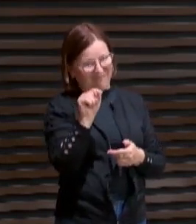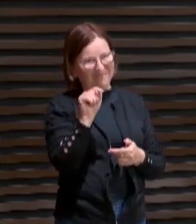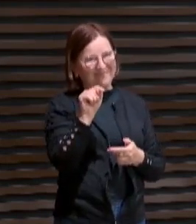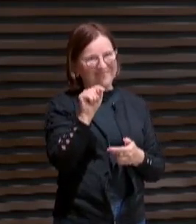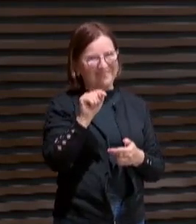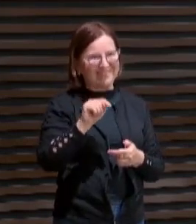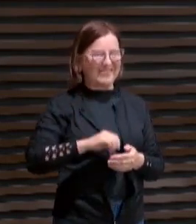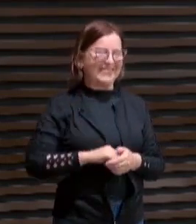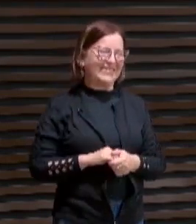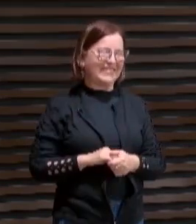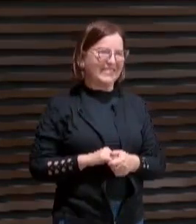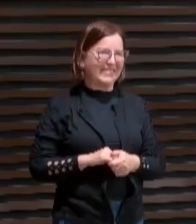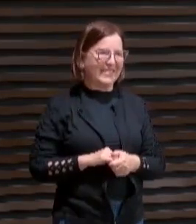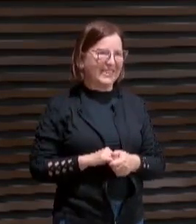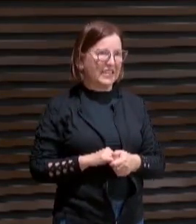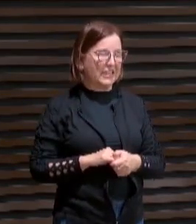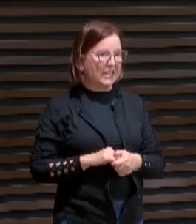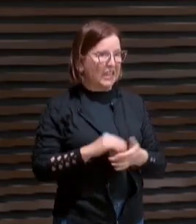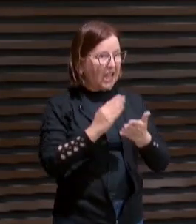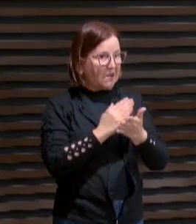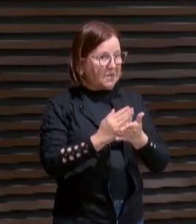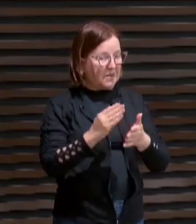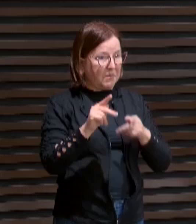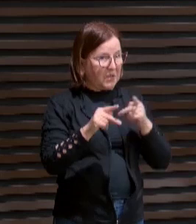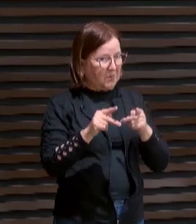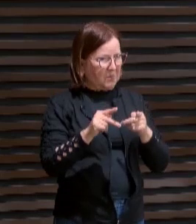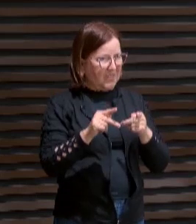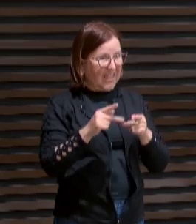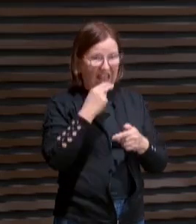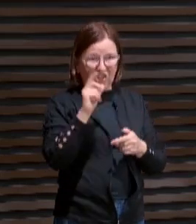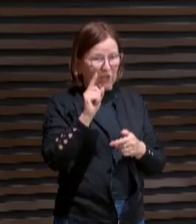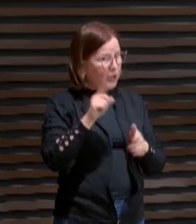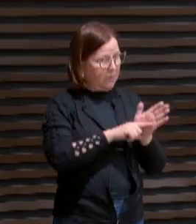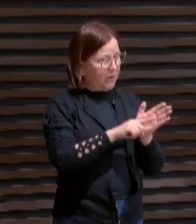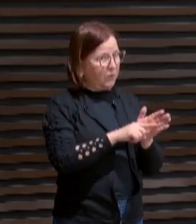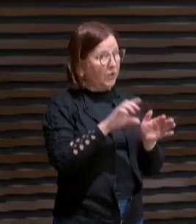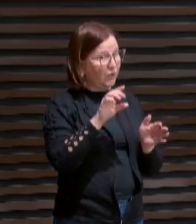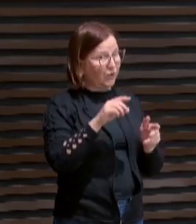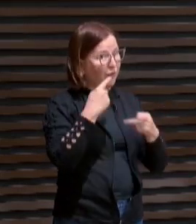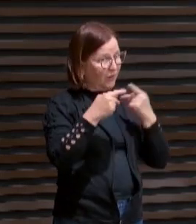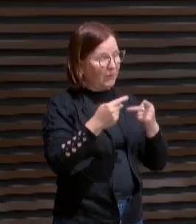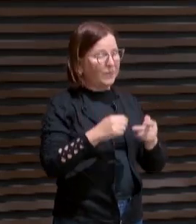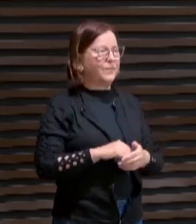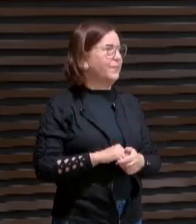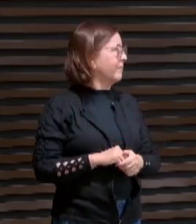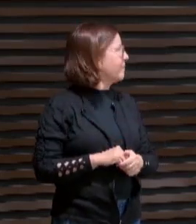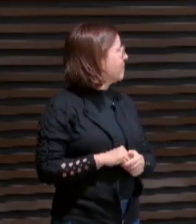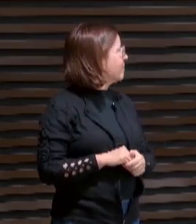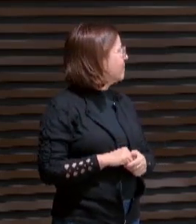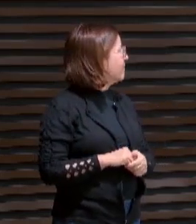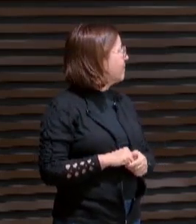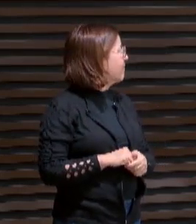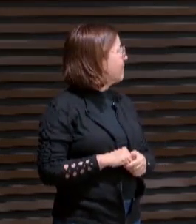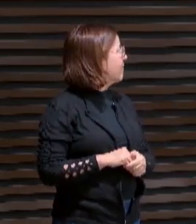semântica. E alguns duvidam que seja uma pergunta. Logo tu és rei. Podia até ser uma